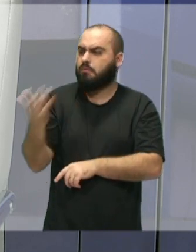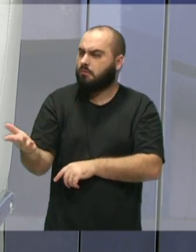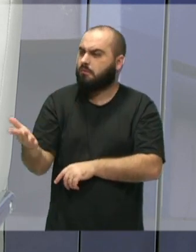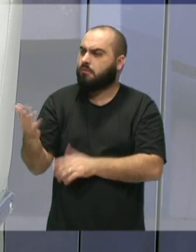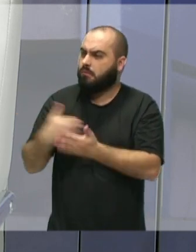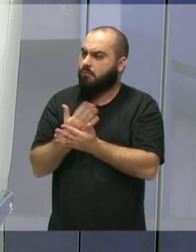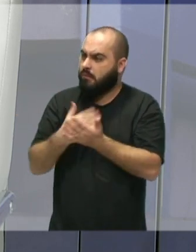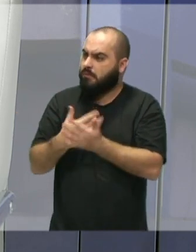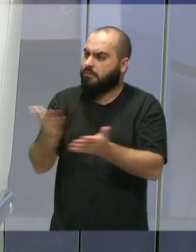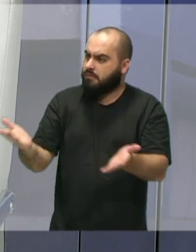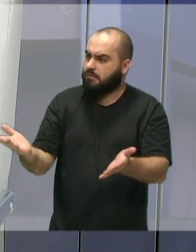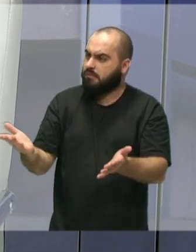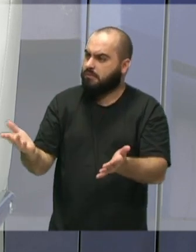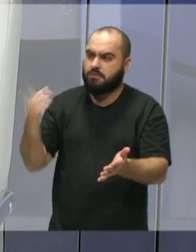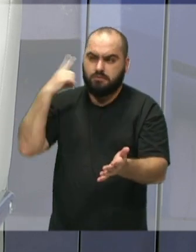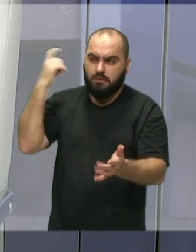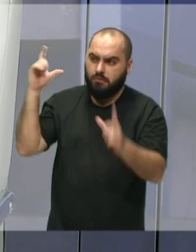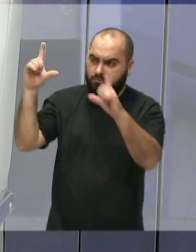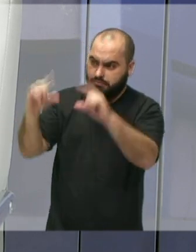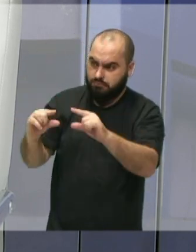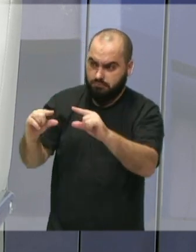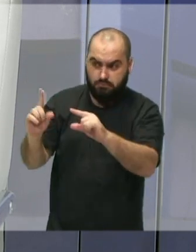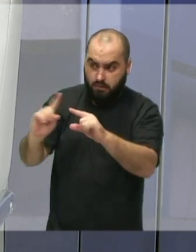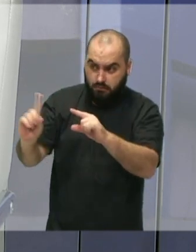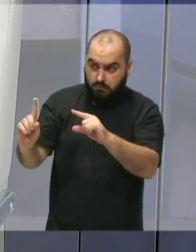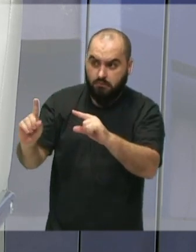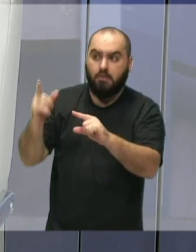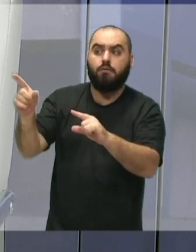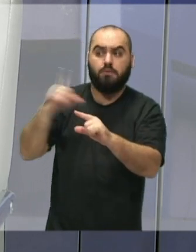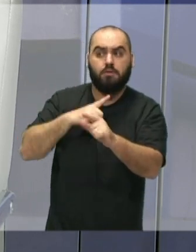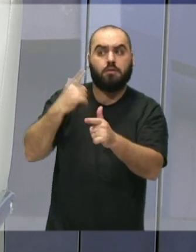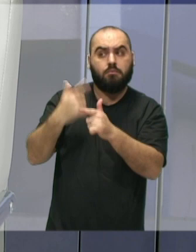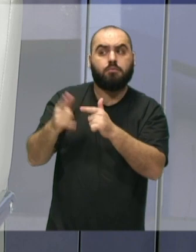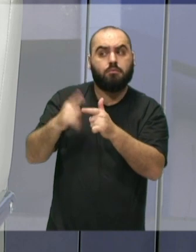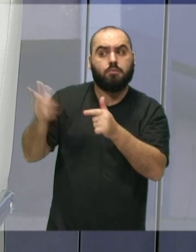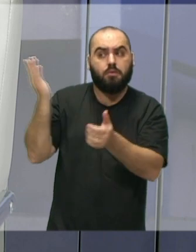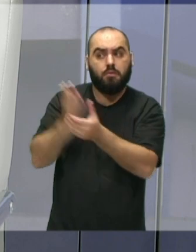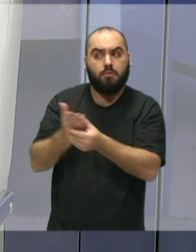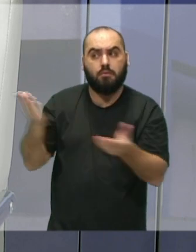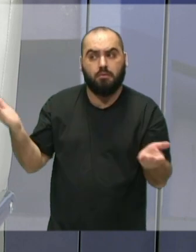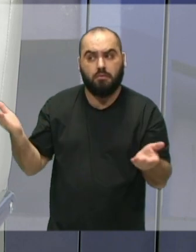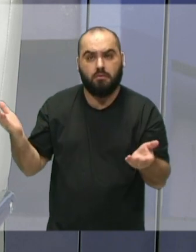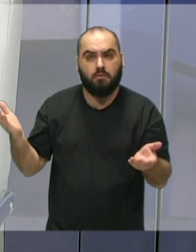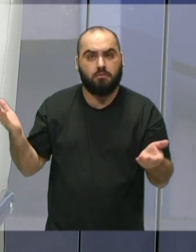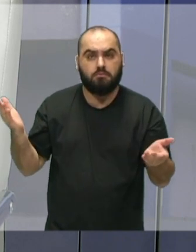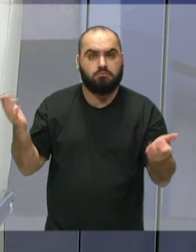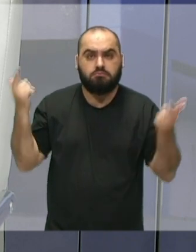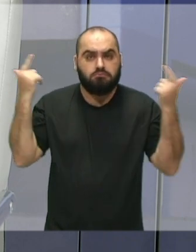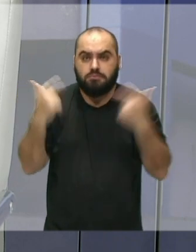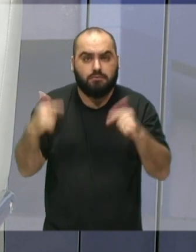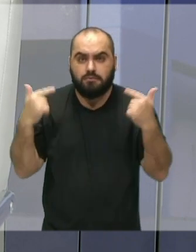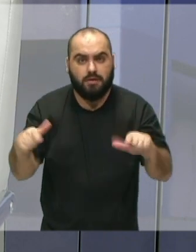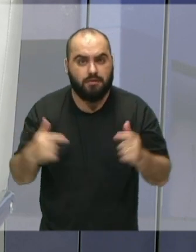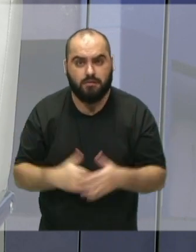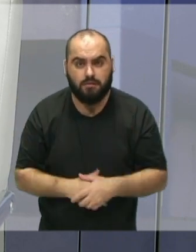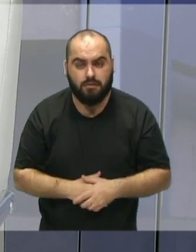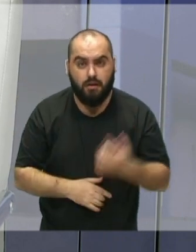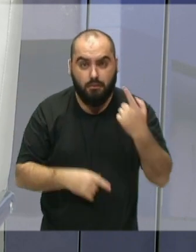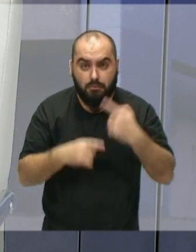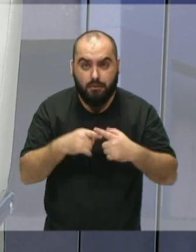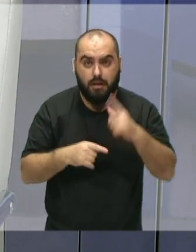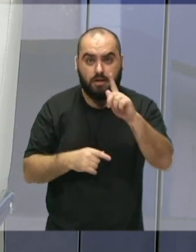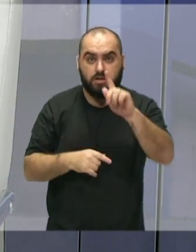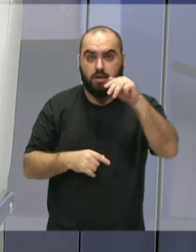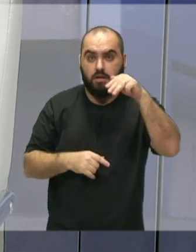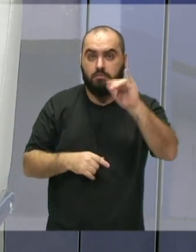por favor, o senhor abaixe o som, porque se o senhor não abaixar o som, o senhor vai ter um problema legal. Nem isso nós temos. Porque a guarda disse assim, olha,